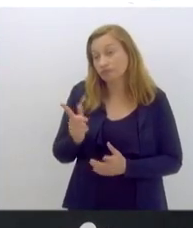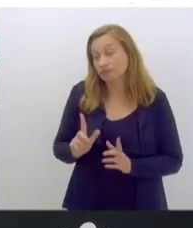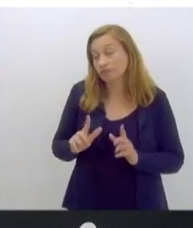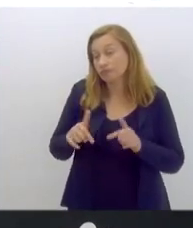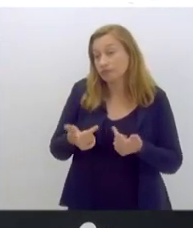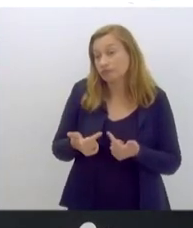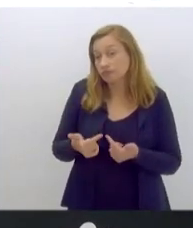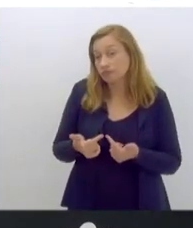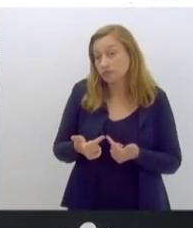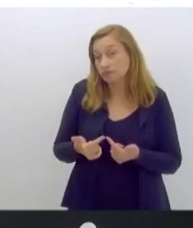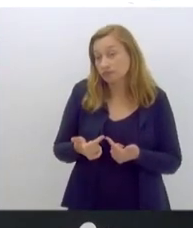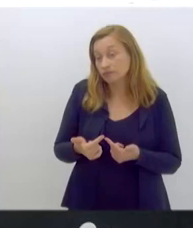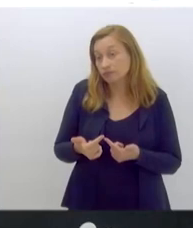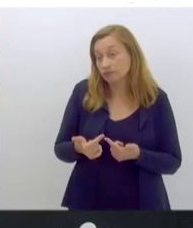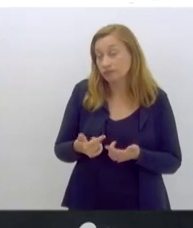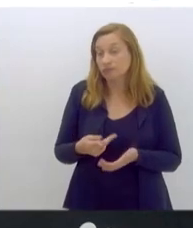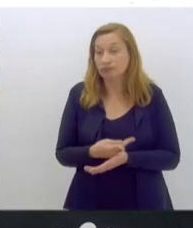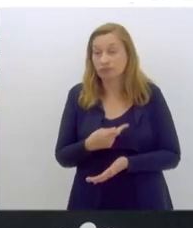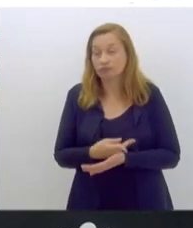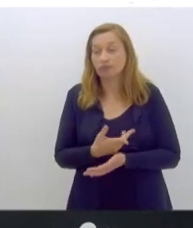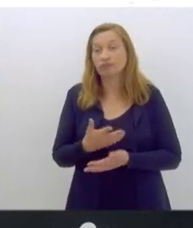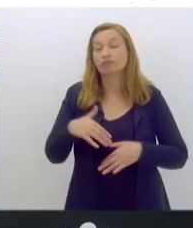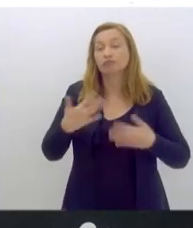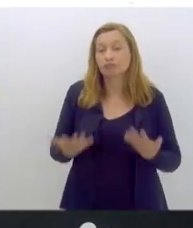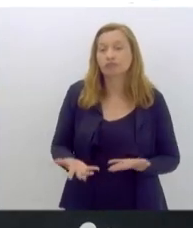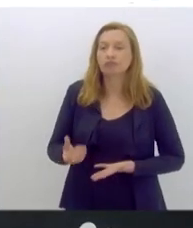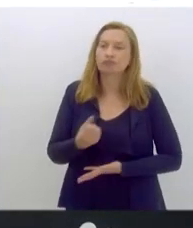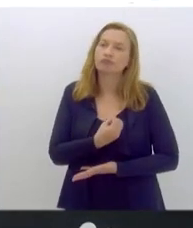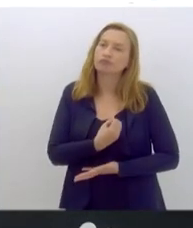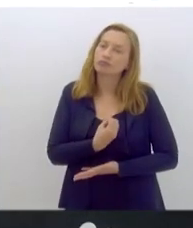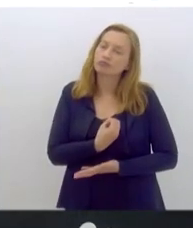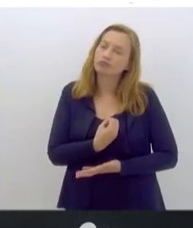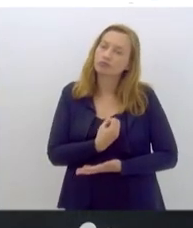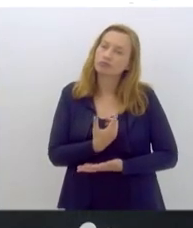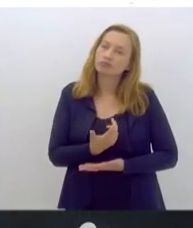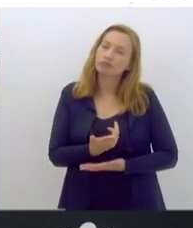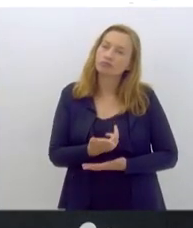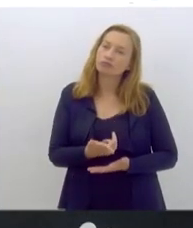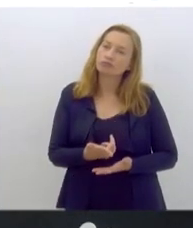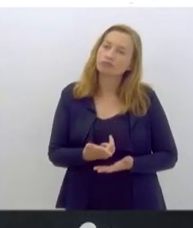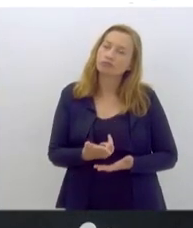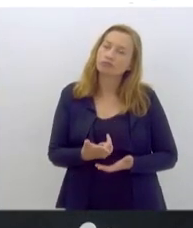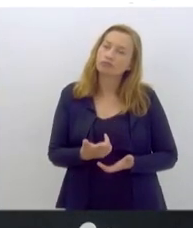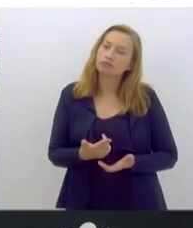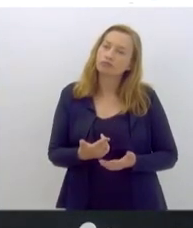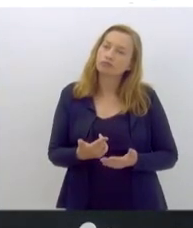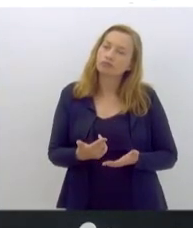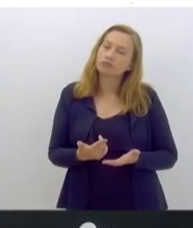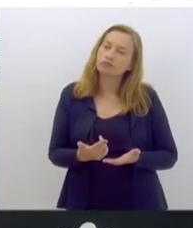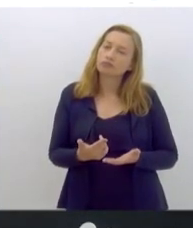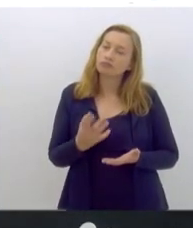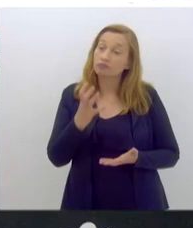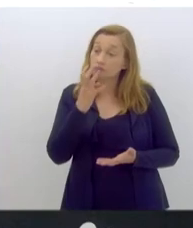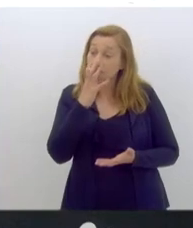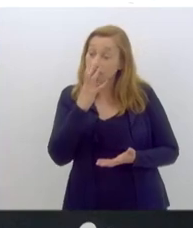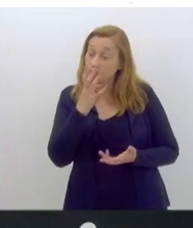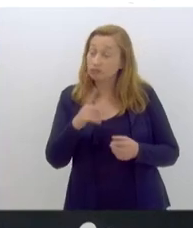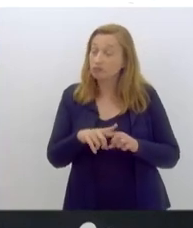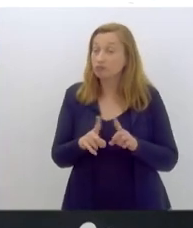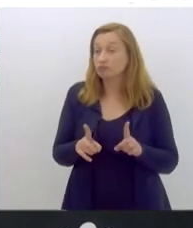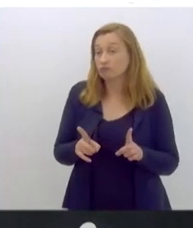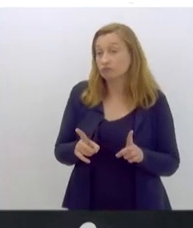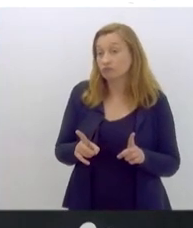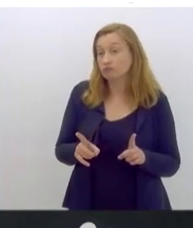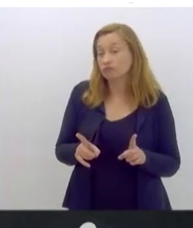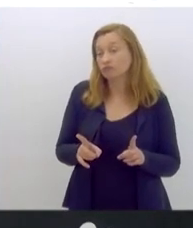até superestimar então esses números estão superestimados e que nos traz uma grande